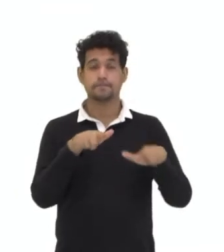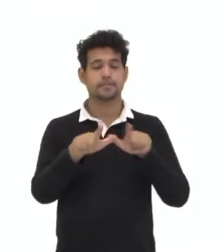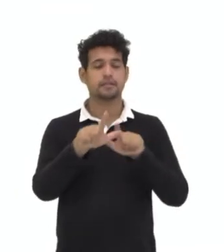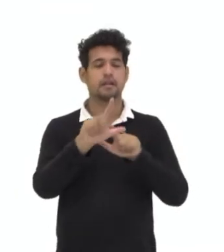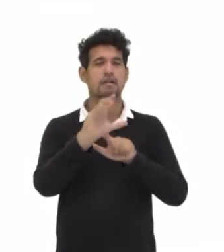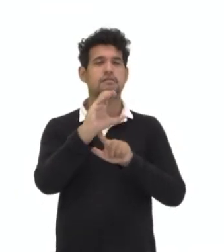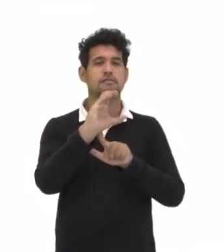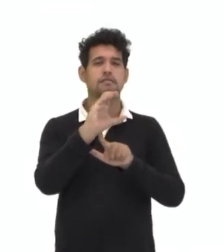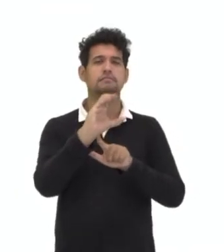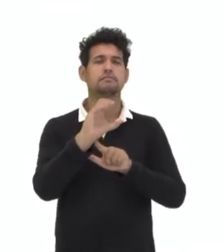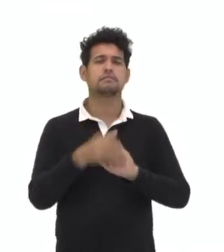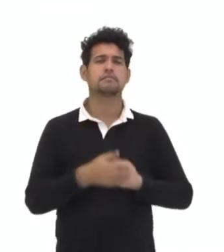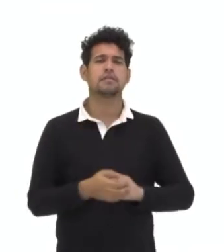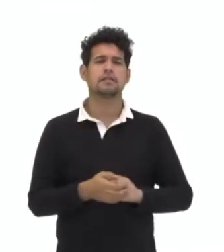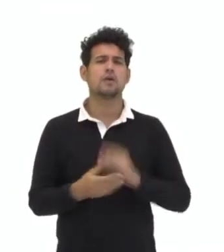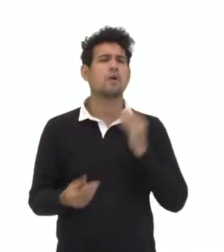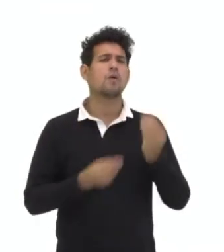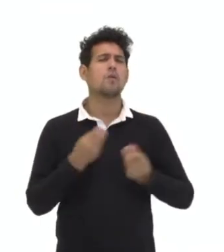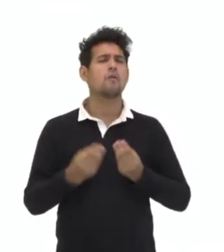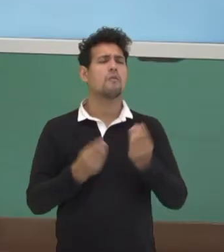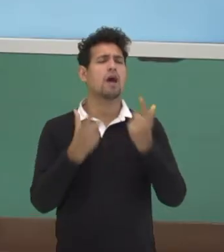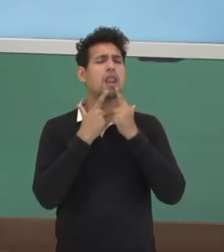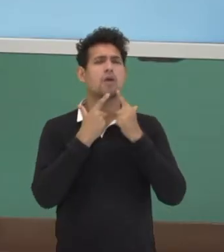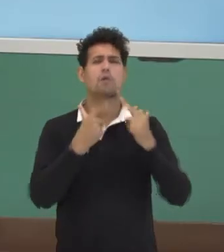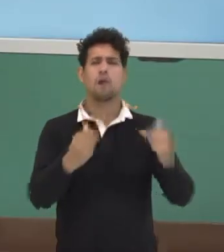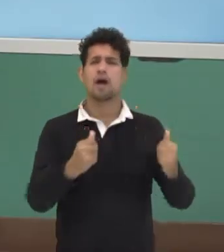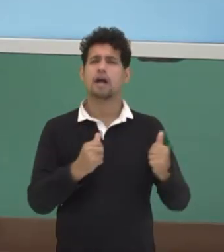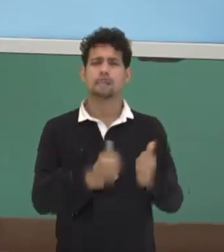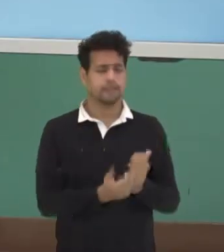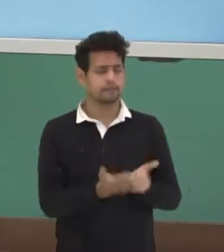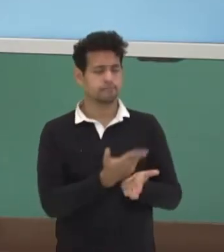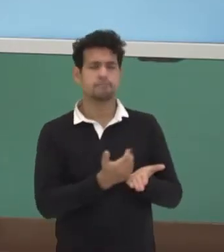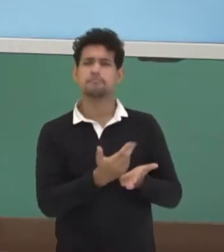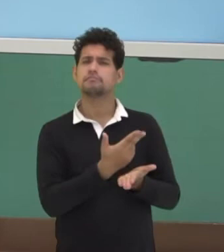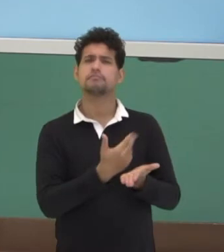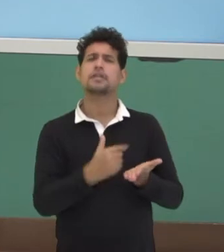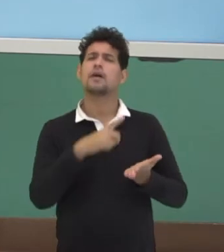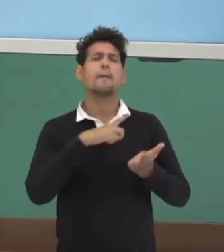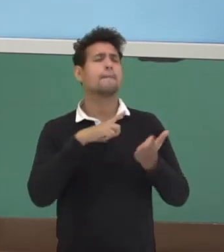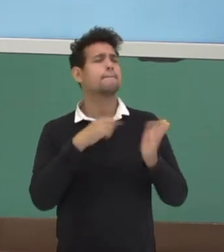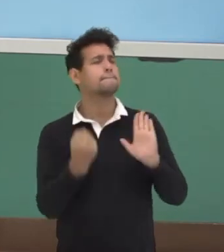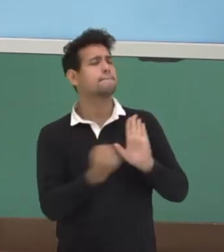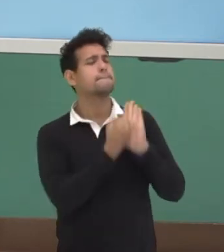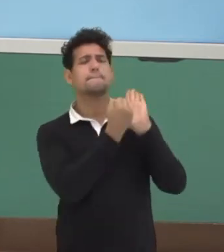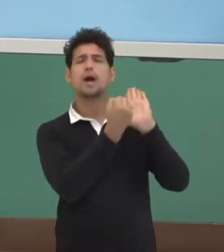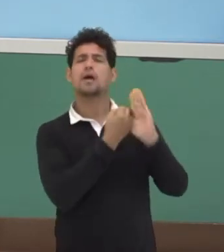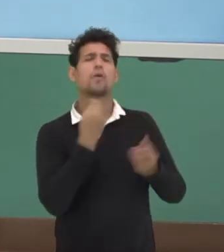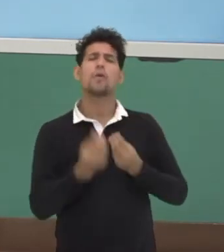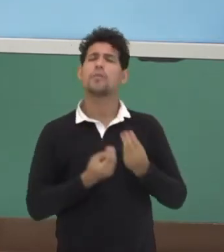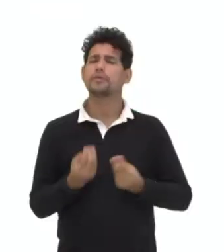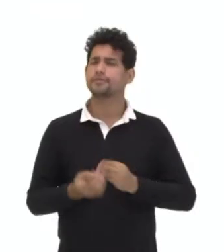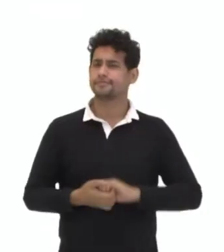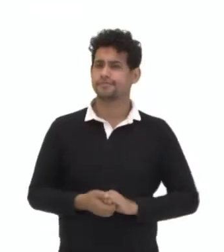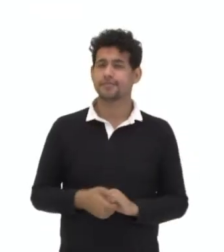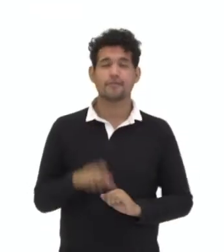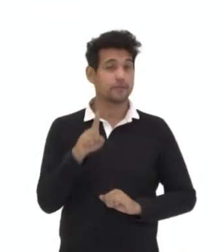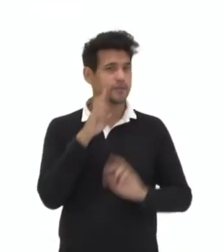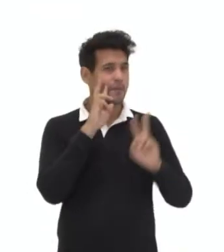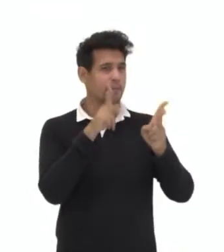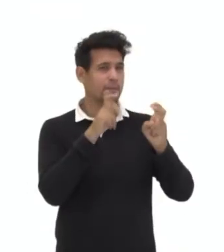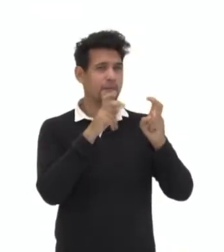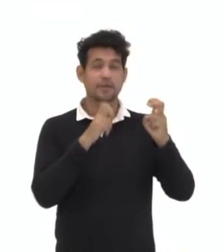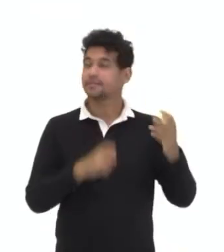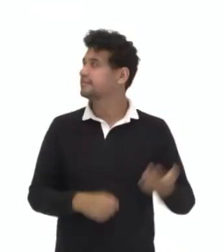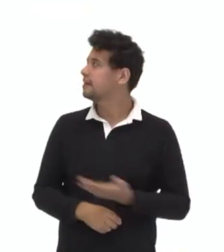C, como a linguagem não verbal produz efeito de sentido para as informações do panfleto. Você identificou aqui,